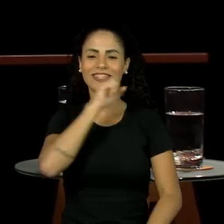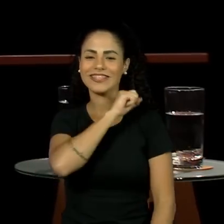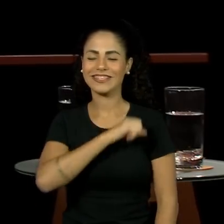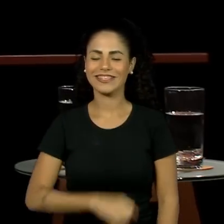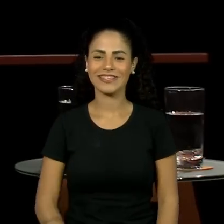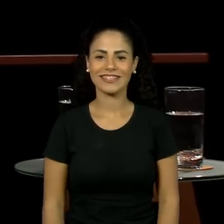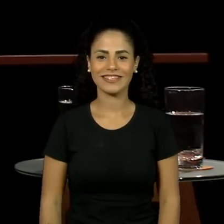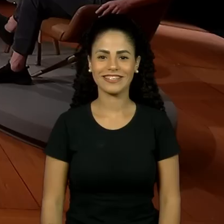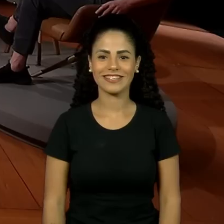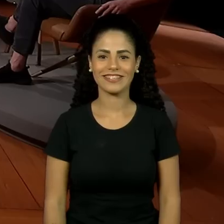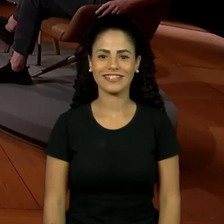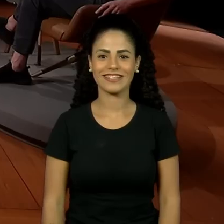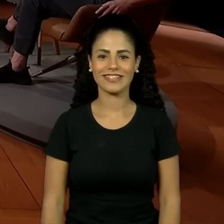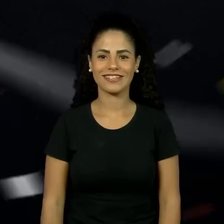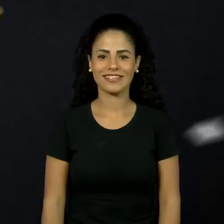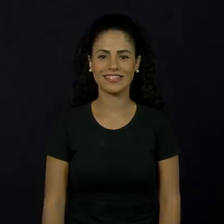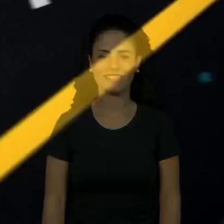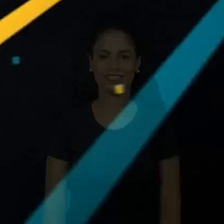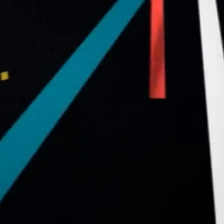Persona.